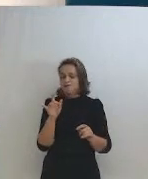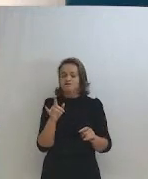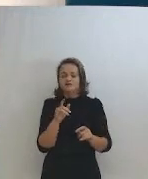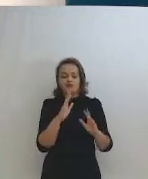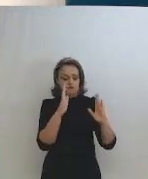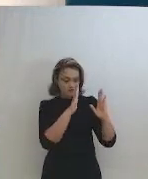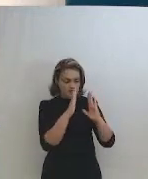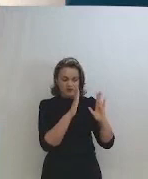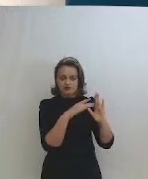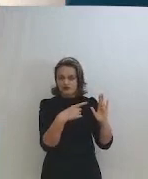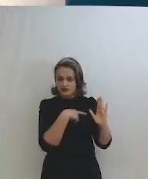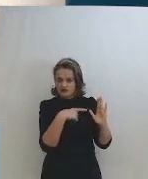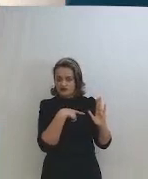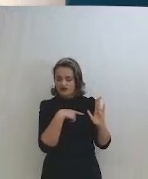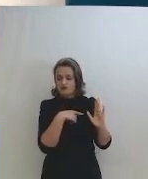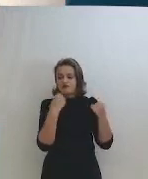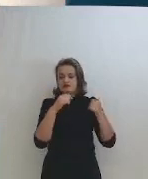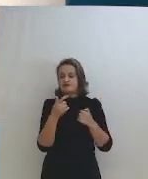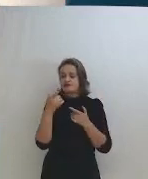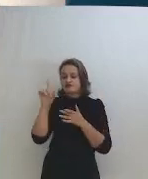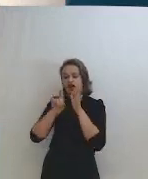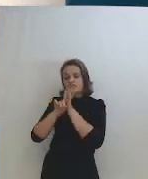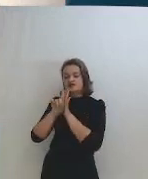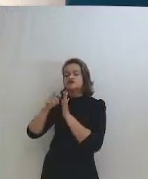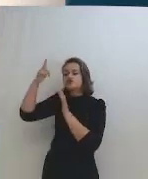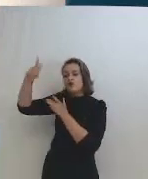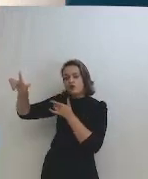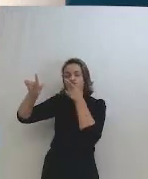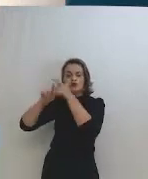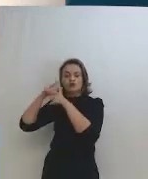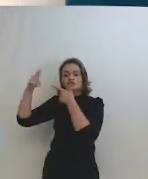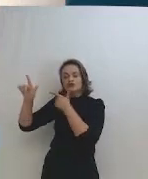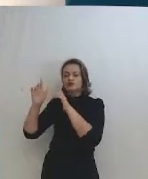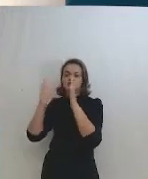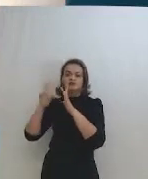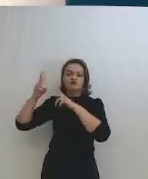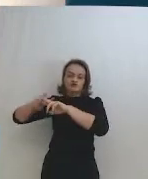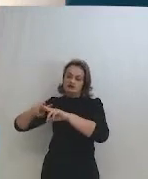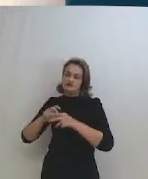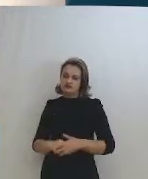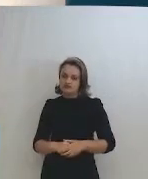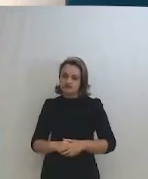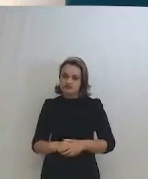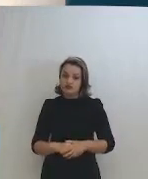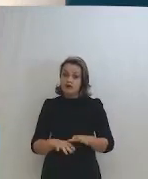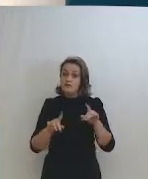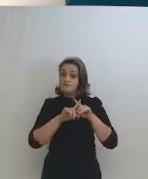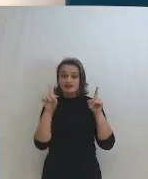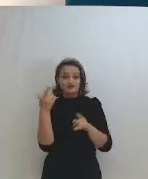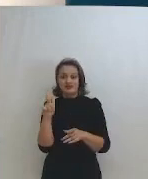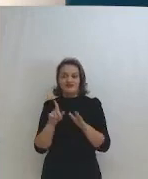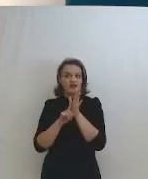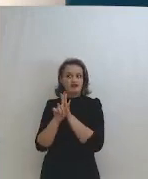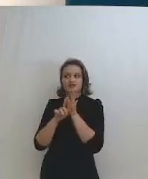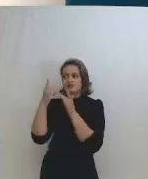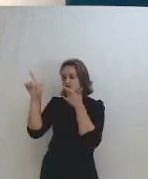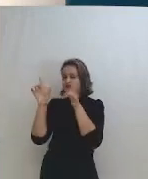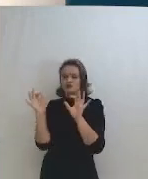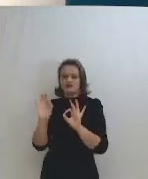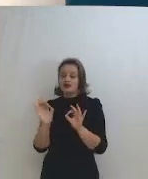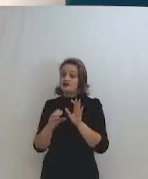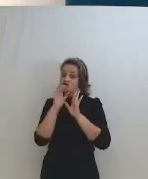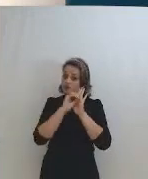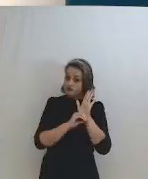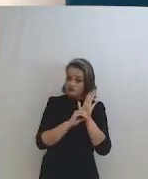haver nova revisão da manutenção da prisão preventiva. Contudo, não houve, seja de ofício, seja